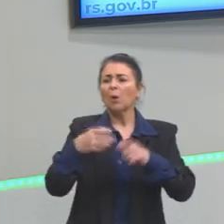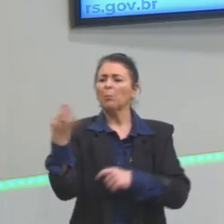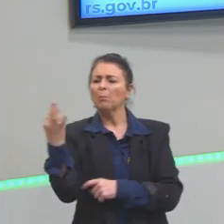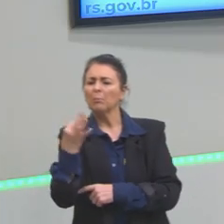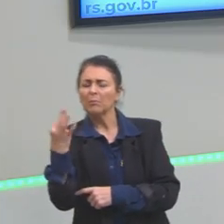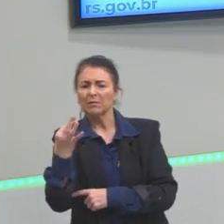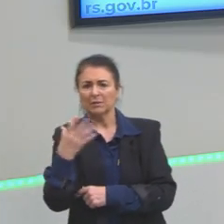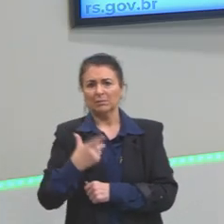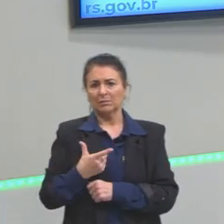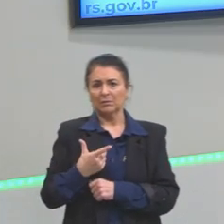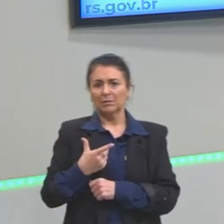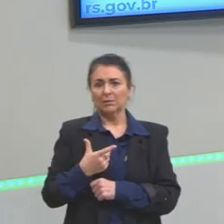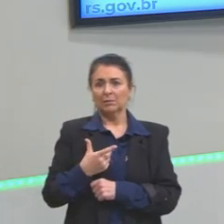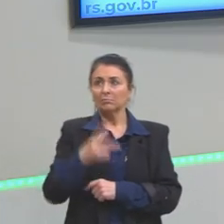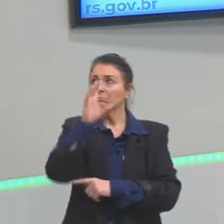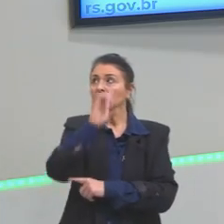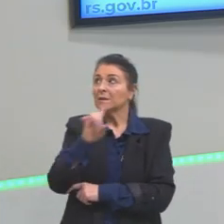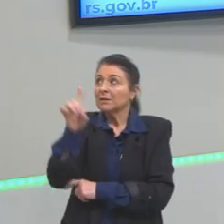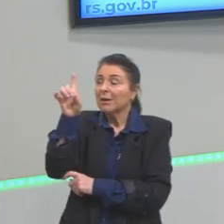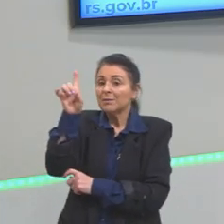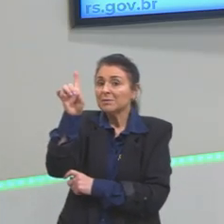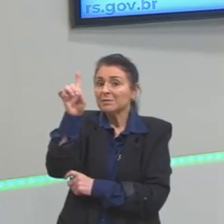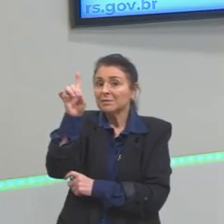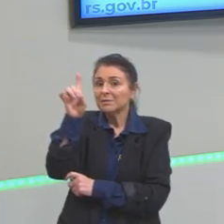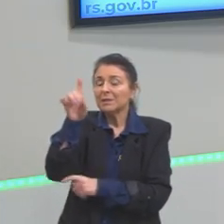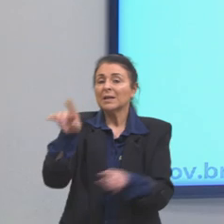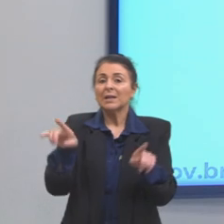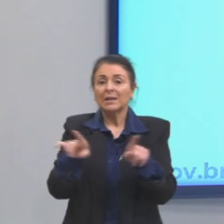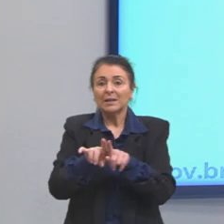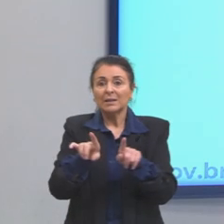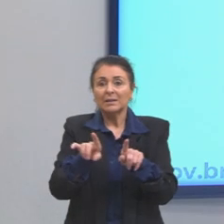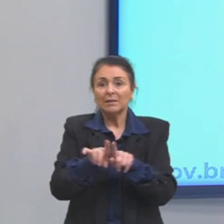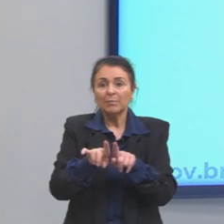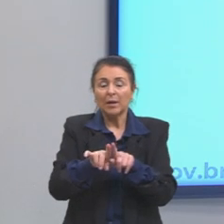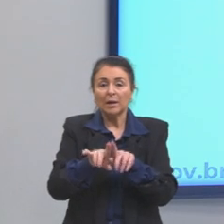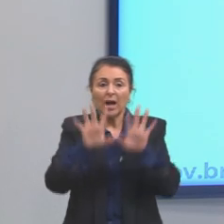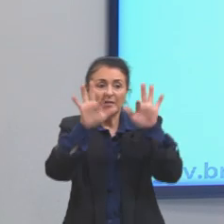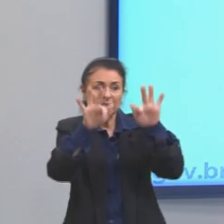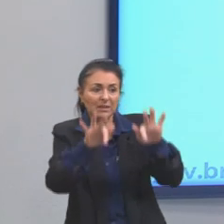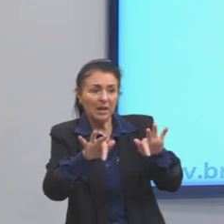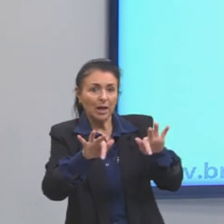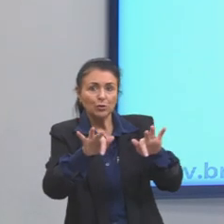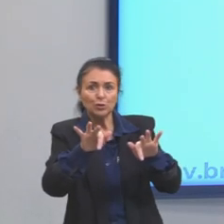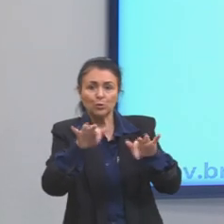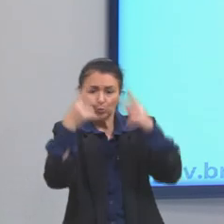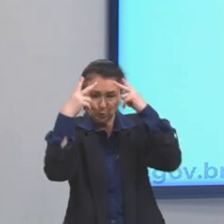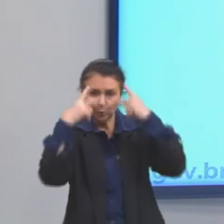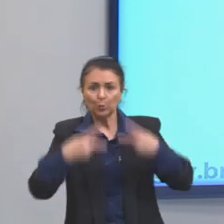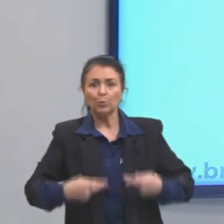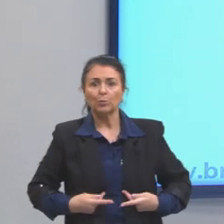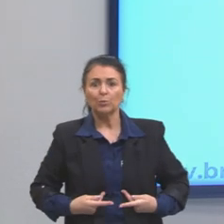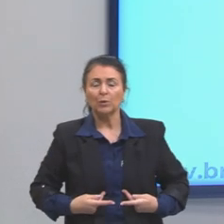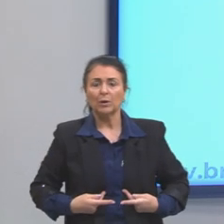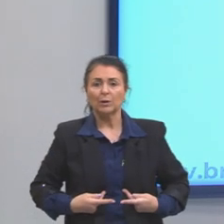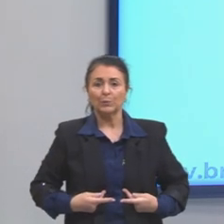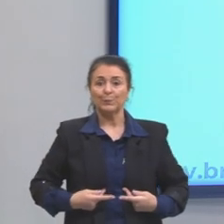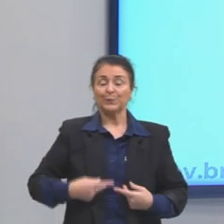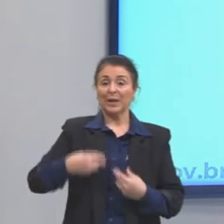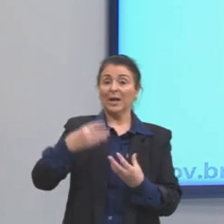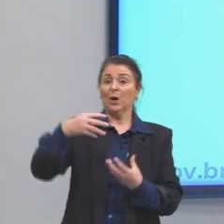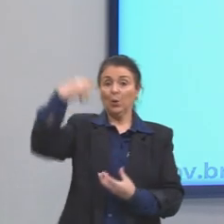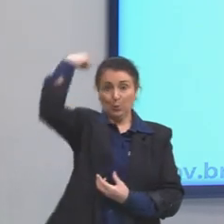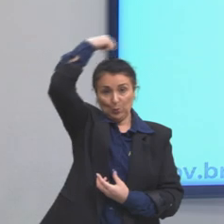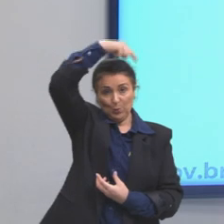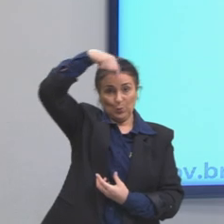perfeito absoluto seria Deus né assim também como a finalidade do ser Então veja só que um bolsinho